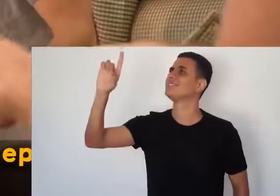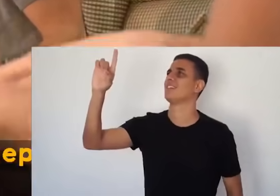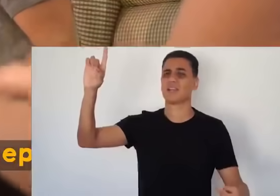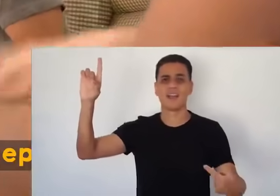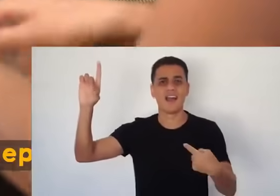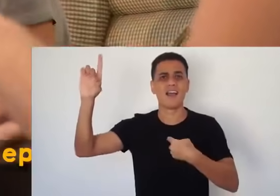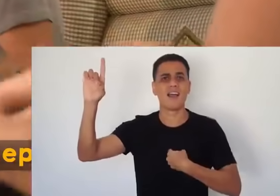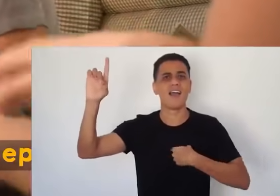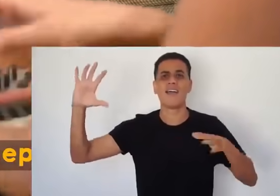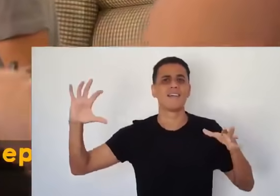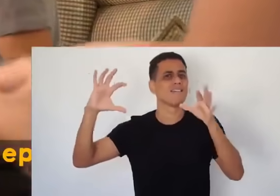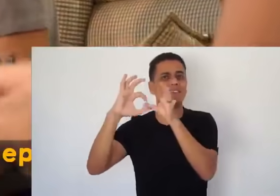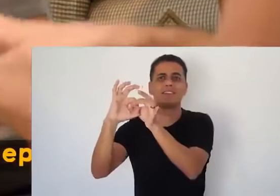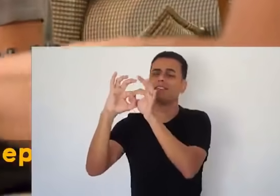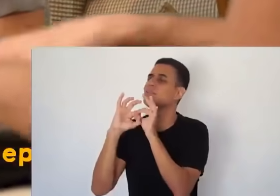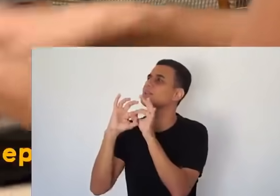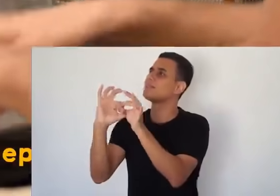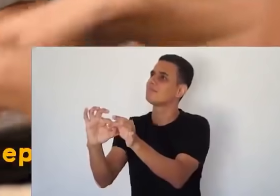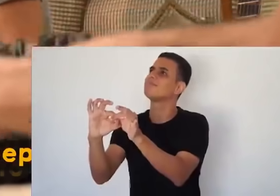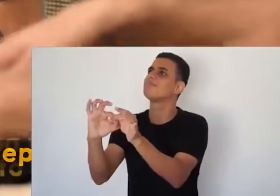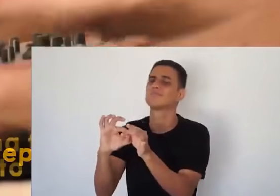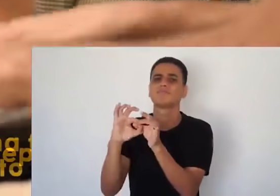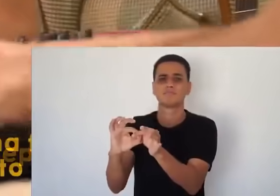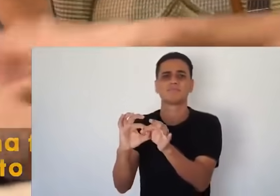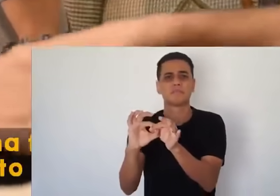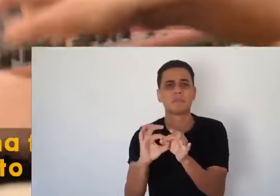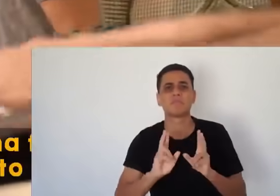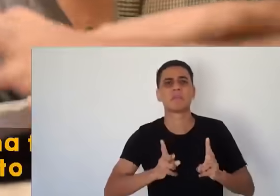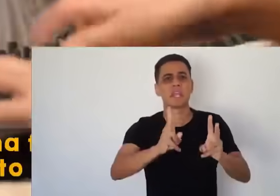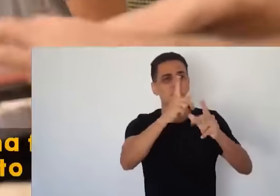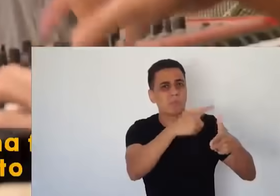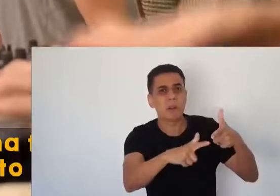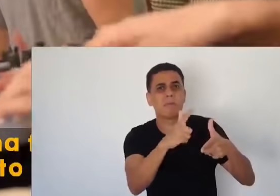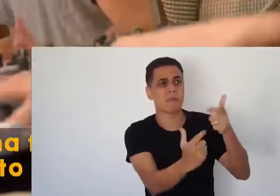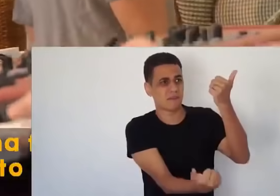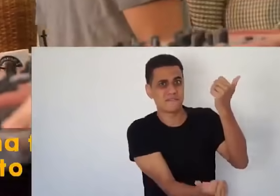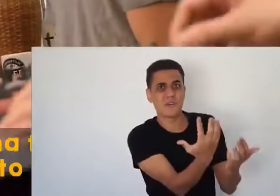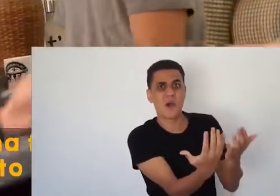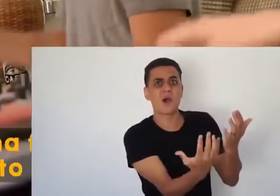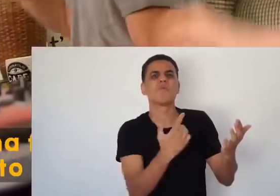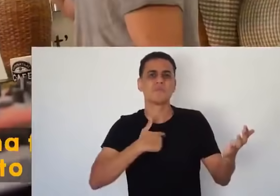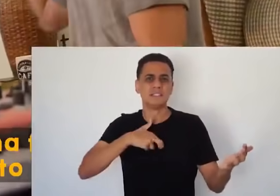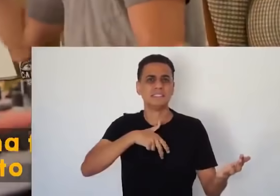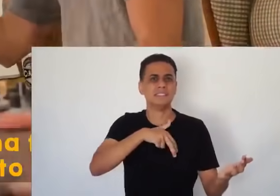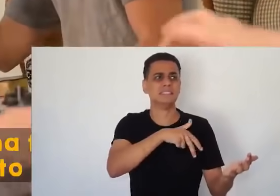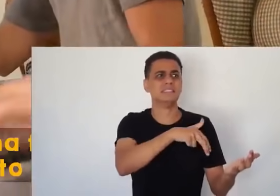separa, nada nos separa. Haverá outro na